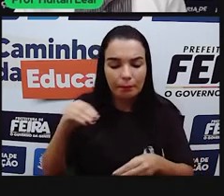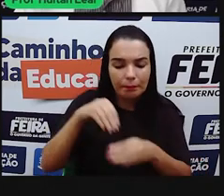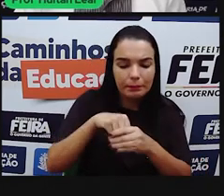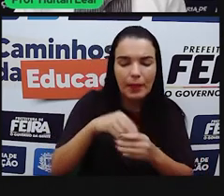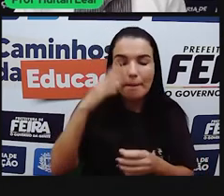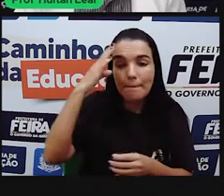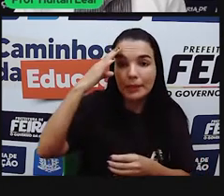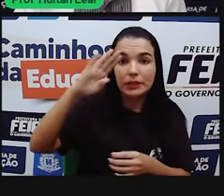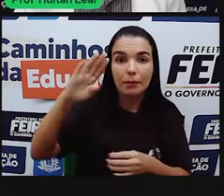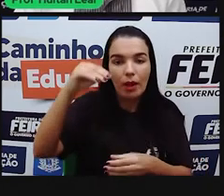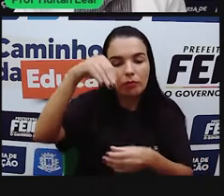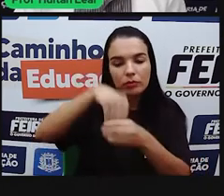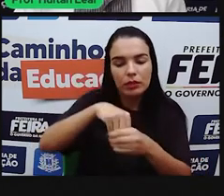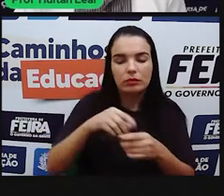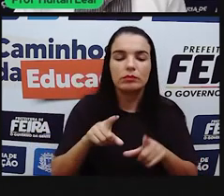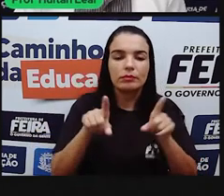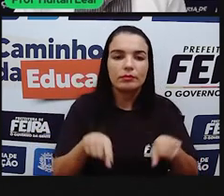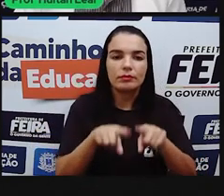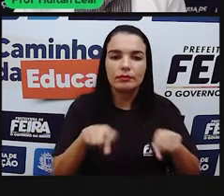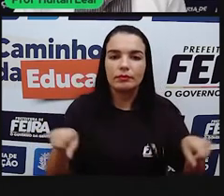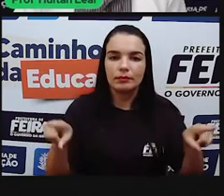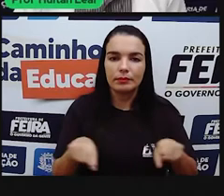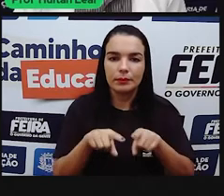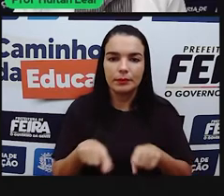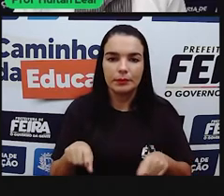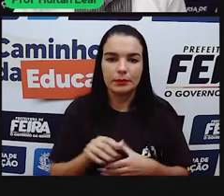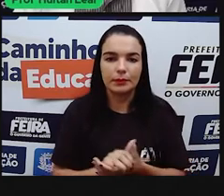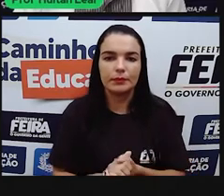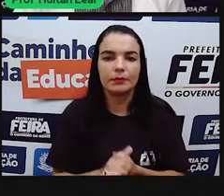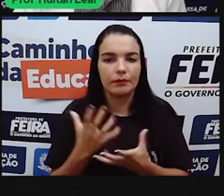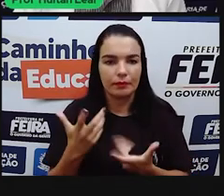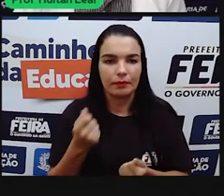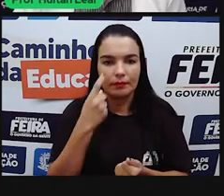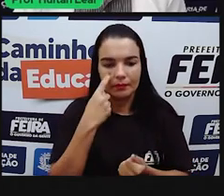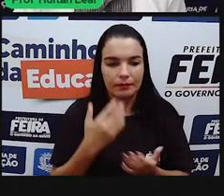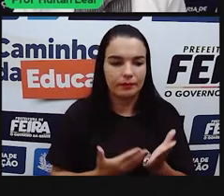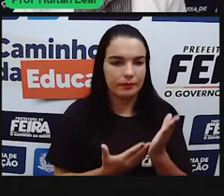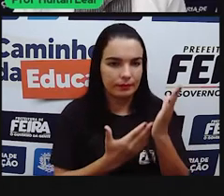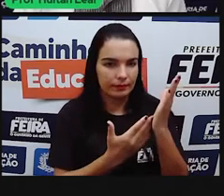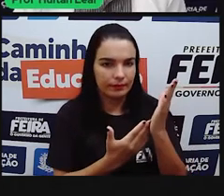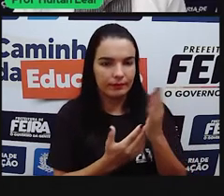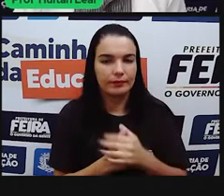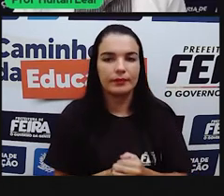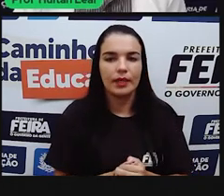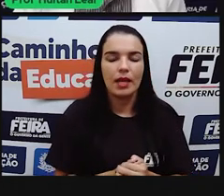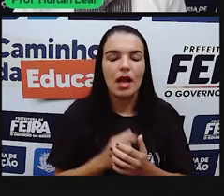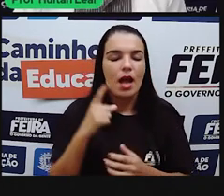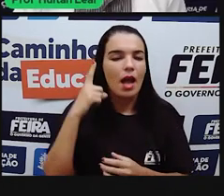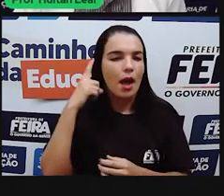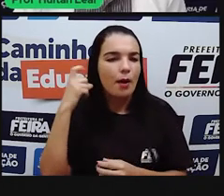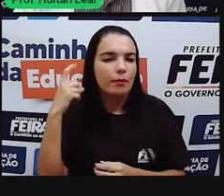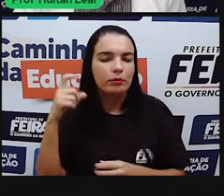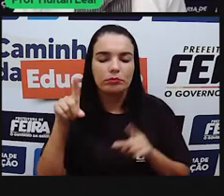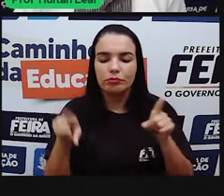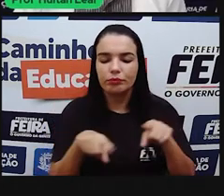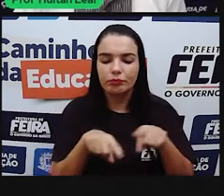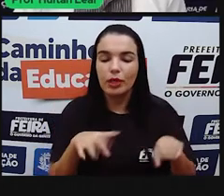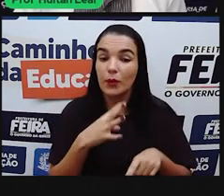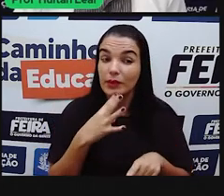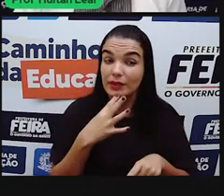principais de uma canção? Que se destaca numa canção? Vamos lá? É uma música conhecida, observem